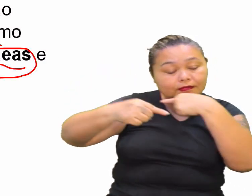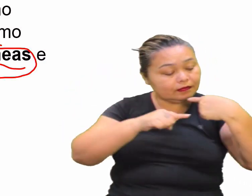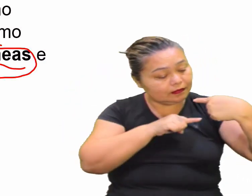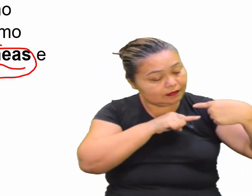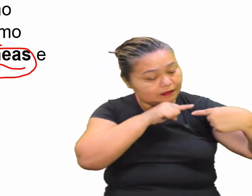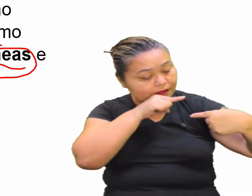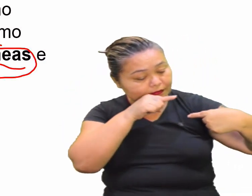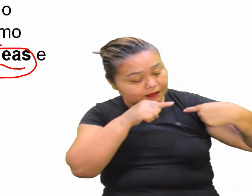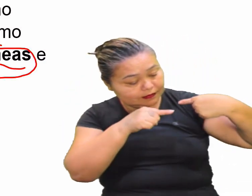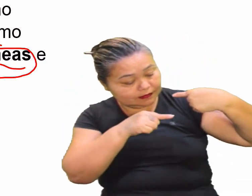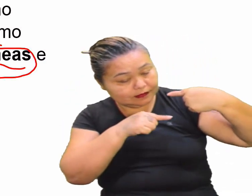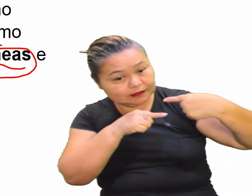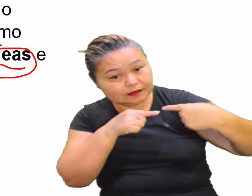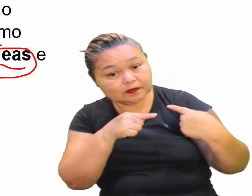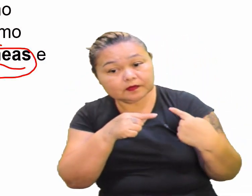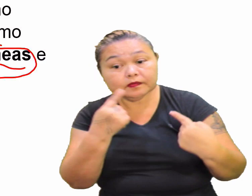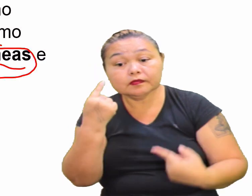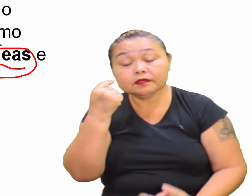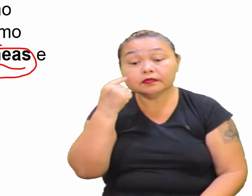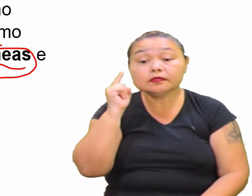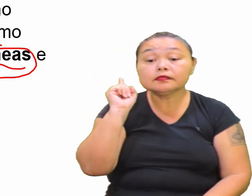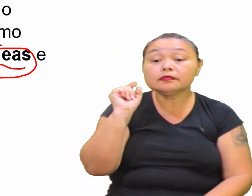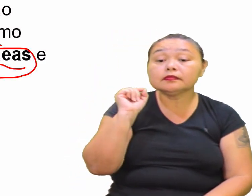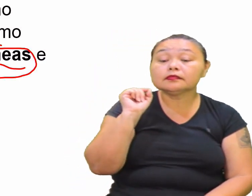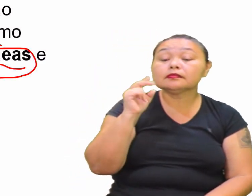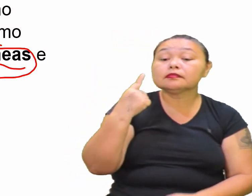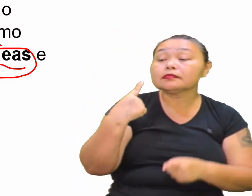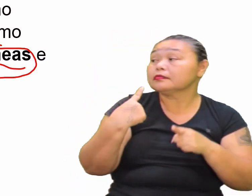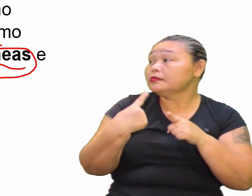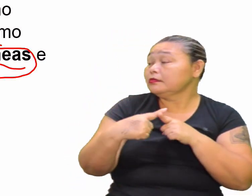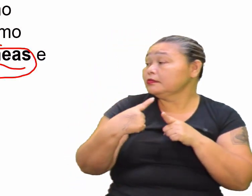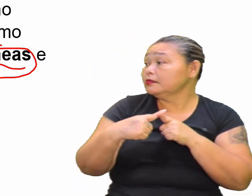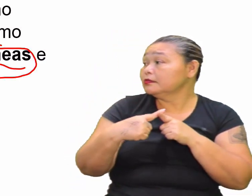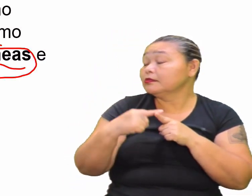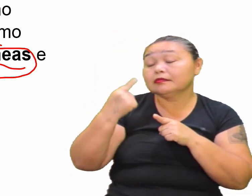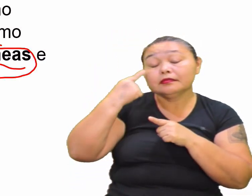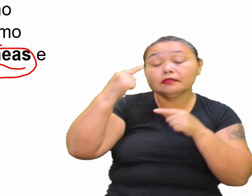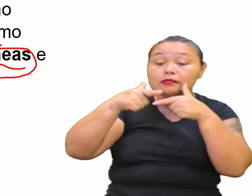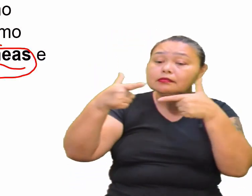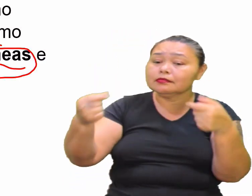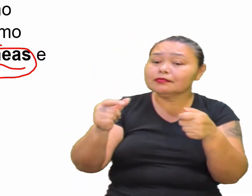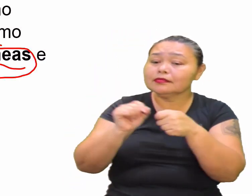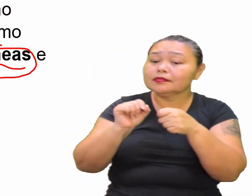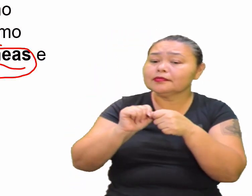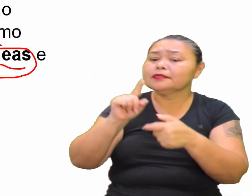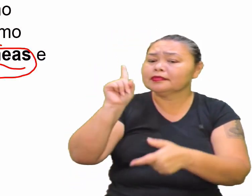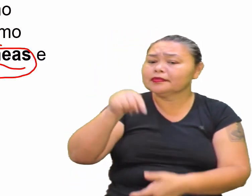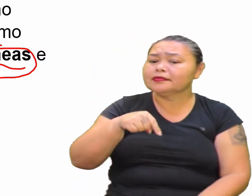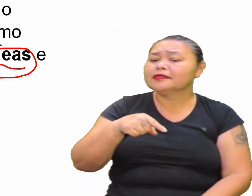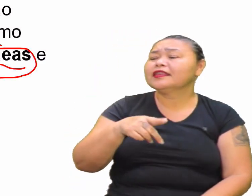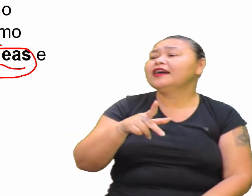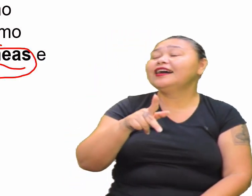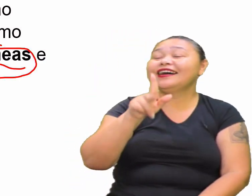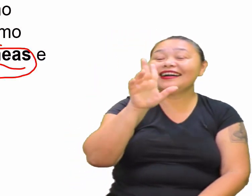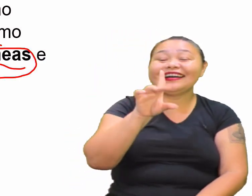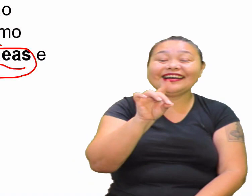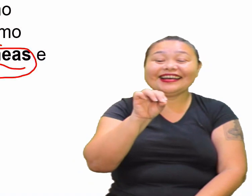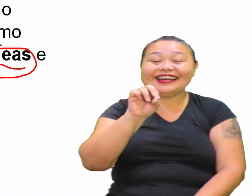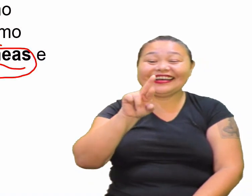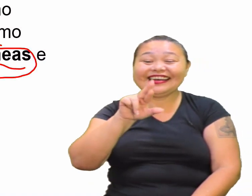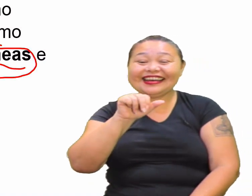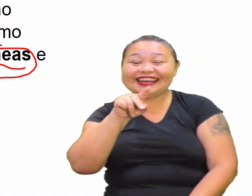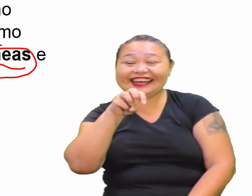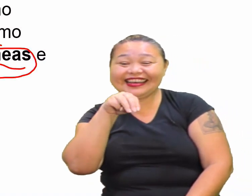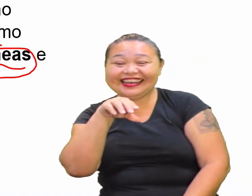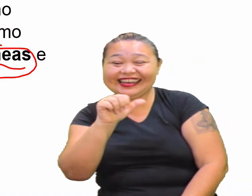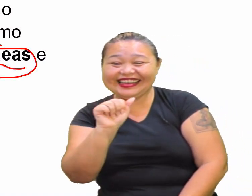processo suscetível. E eu tô pensando aqui, eu já sei por que que eu tô falando tanto do Japão. Eu acho que é porque eu tô assistindo muito dorama, pessoal.